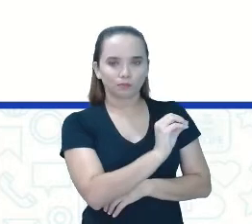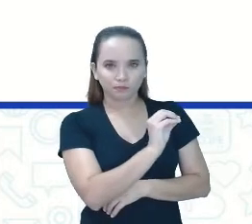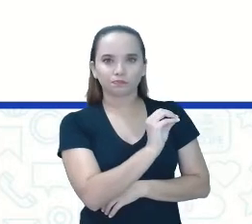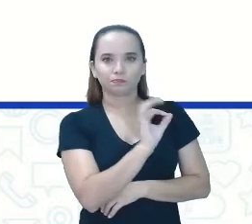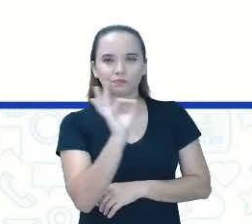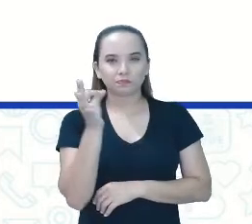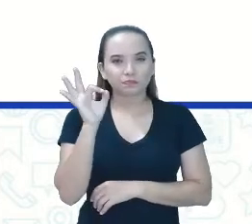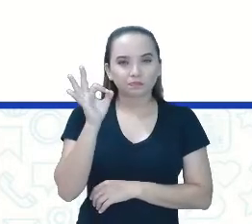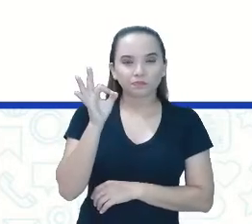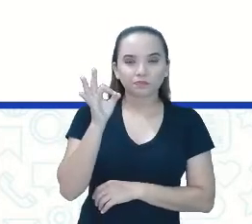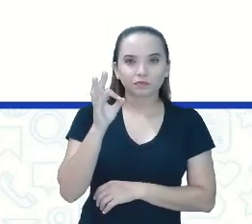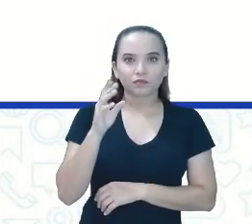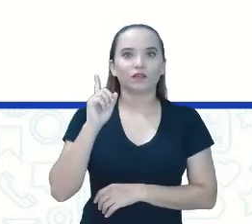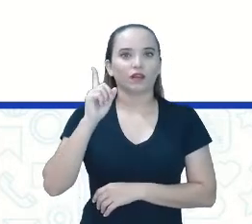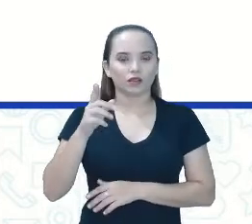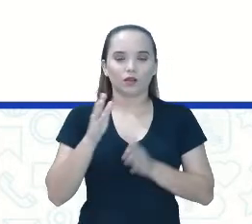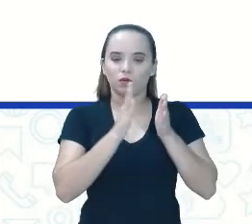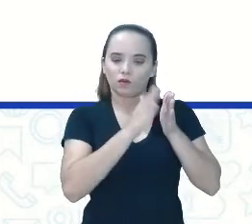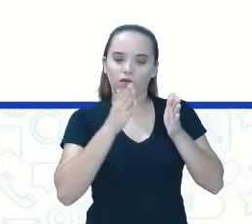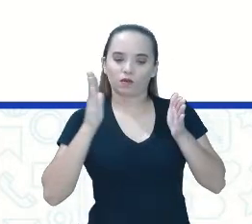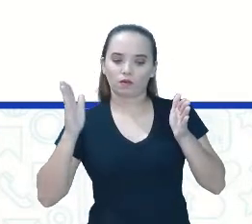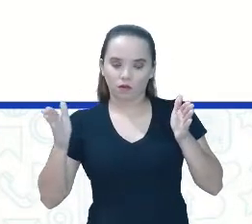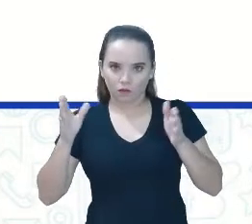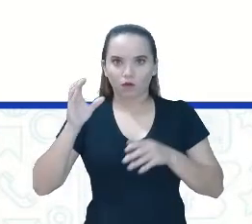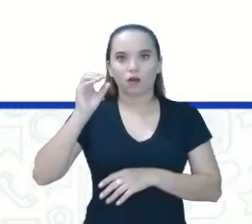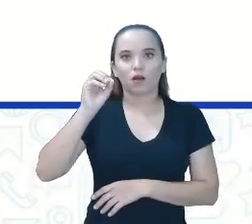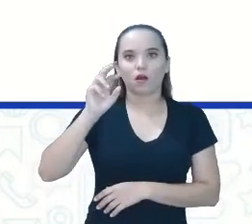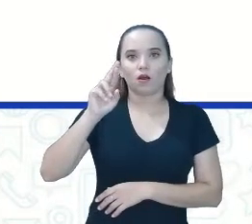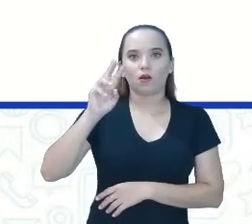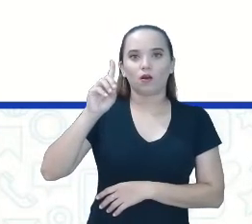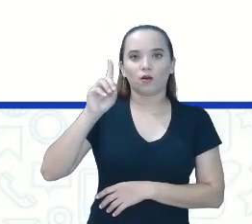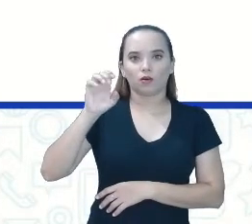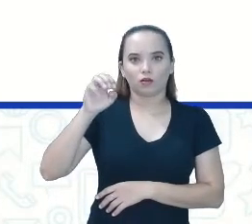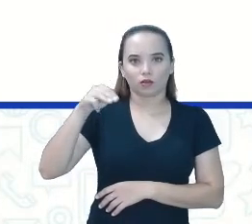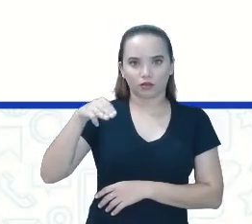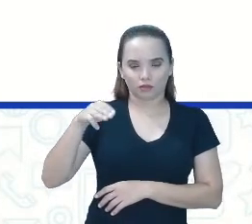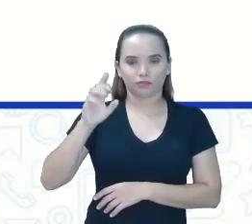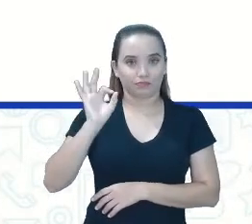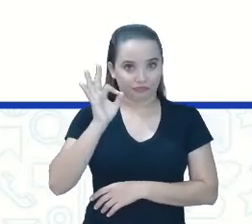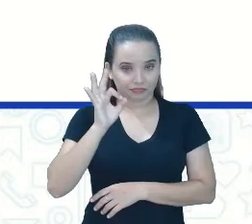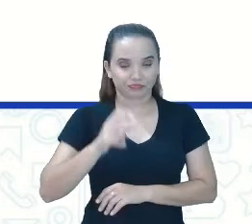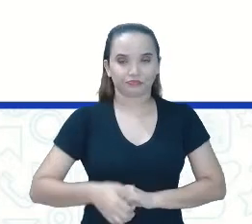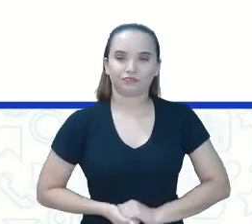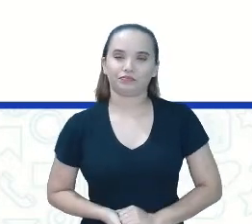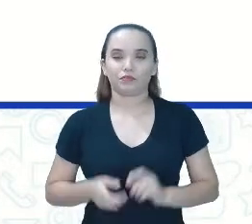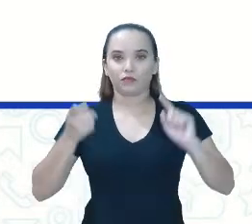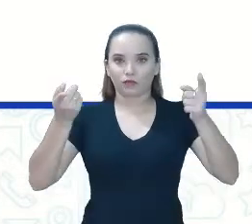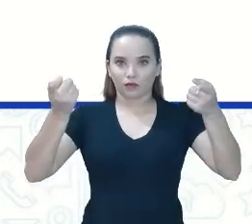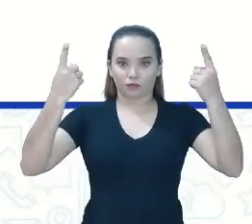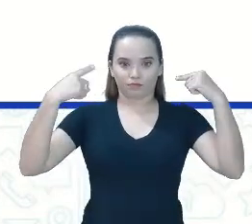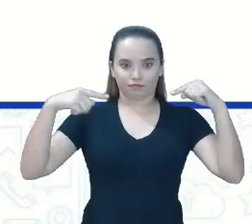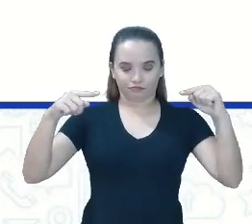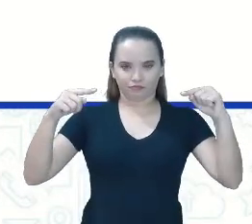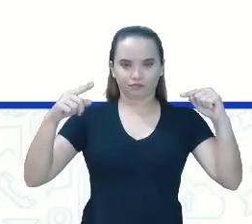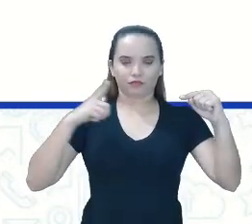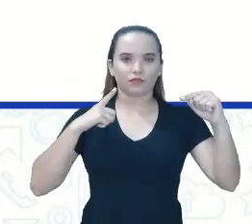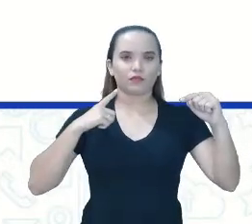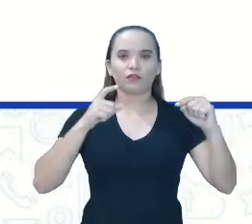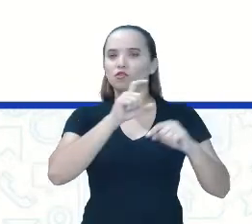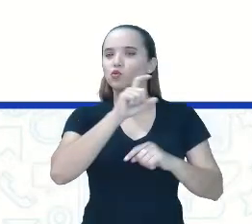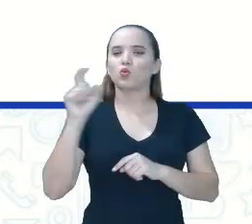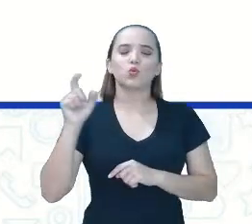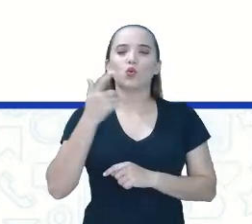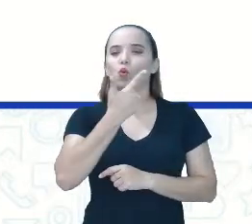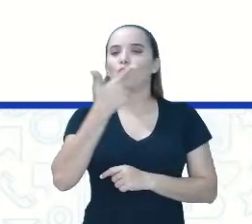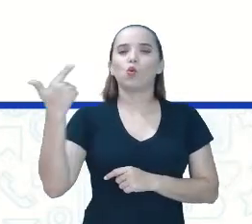10, seguindo aí uma ordem, tá? Depois a gente tem aqui uma outra linha, tá?